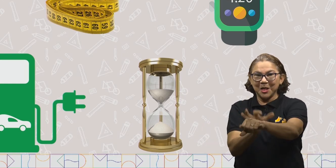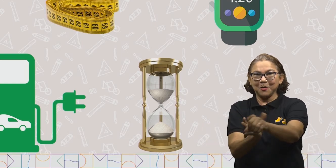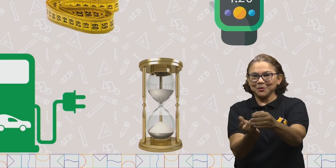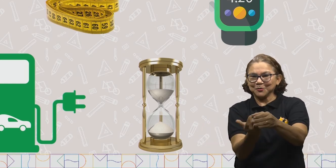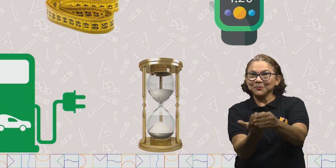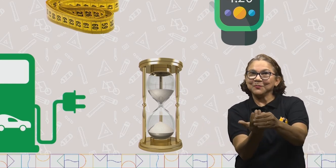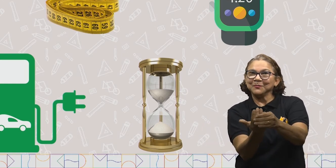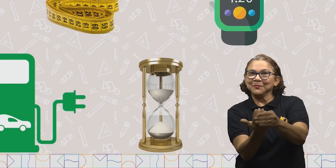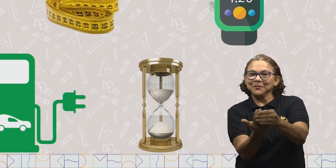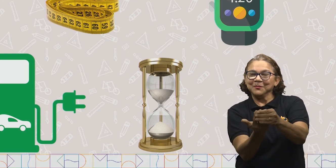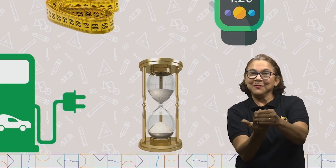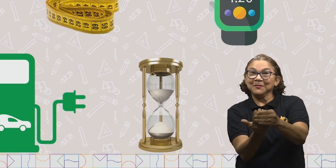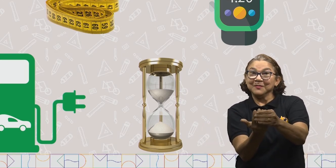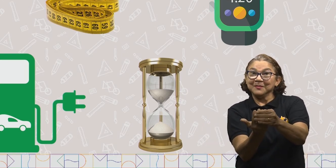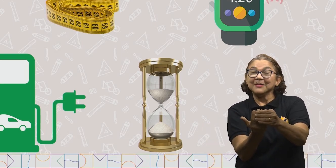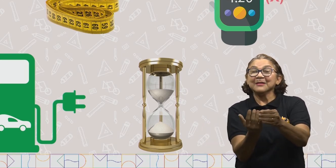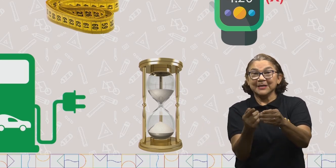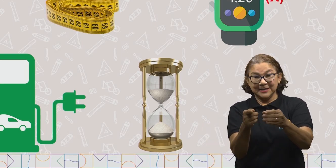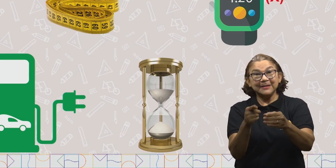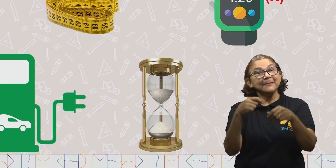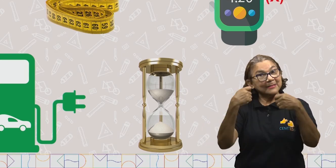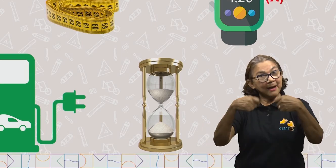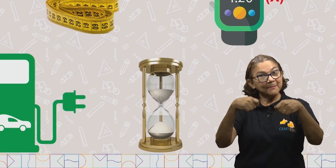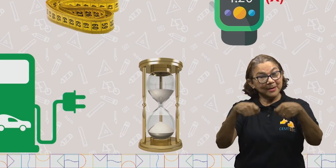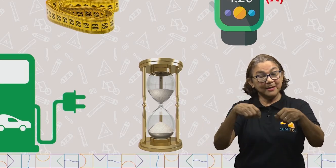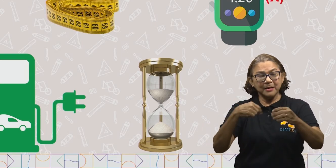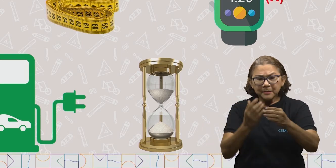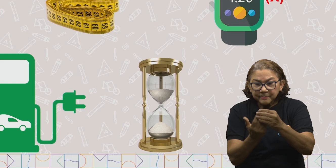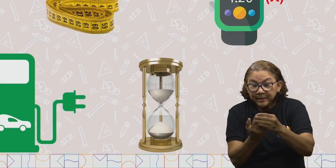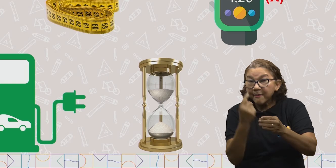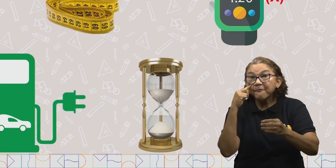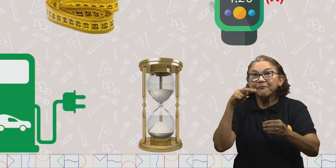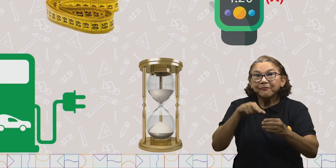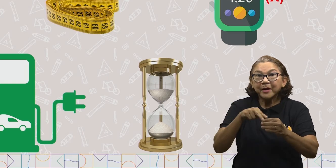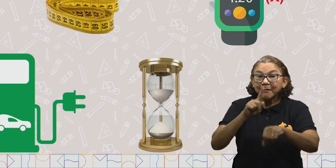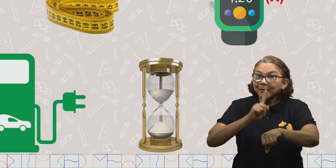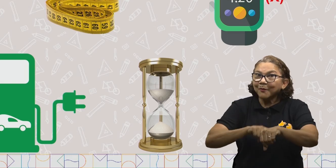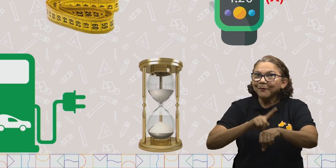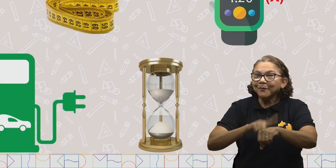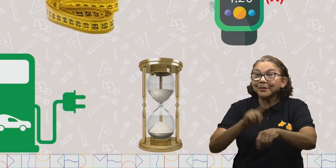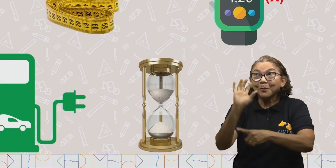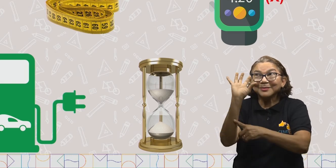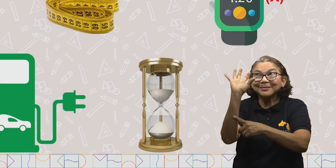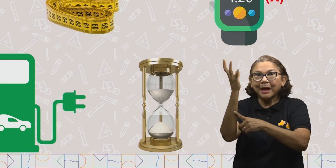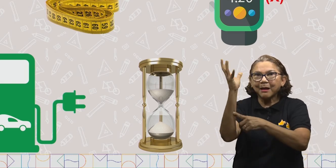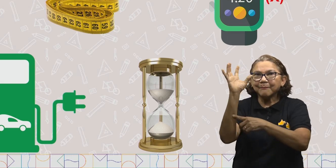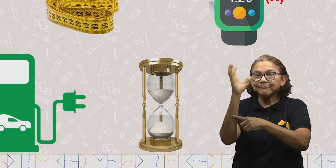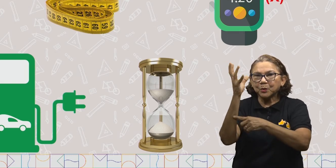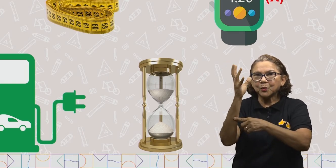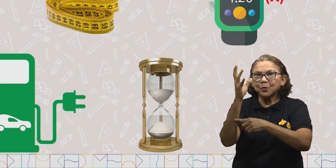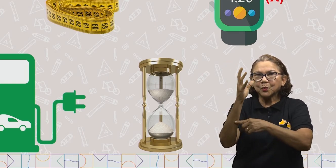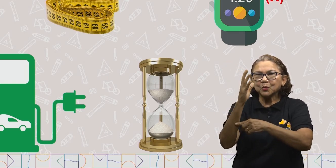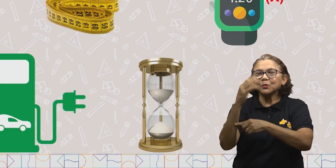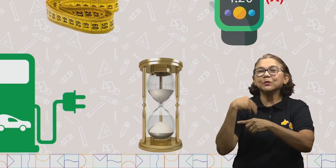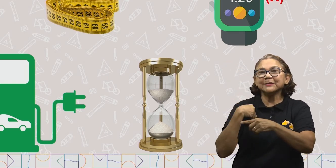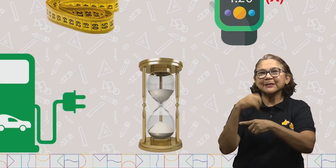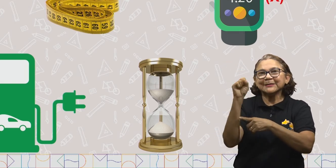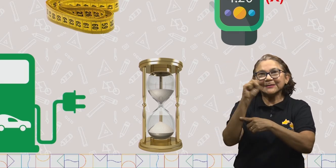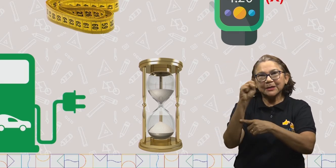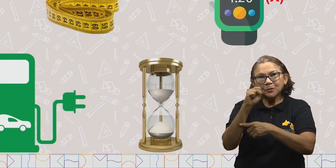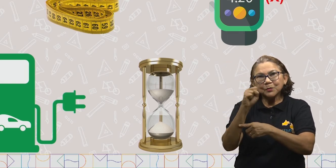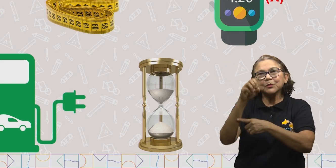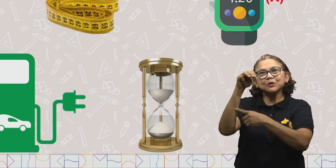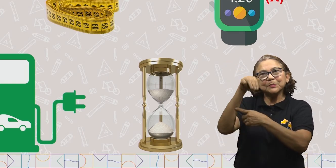relógio digital. Ele também serve para medir o tempo. Ele mede em